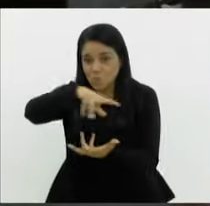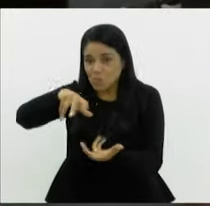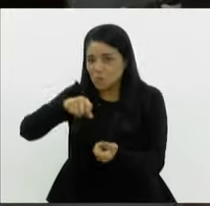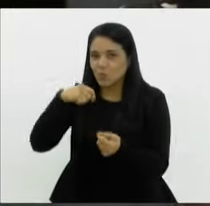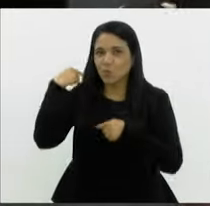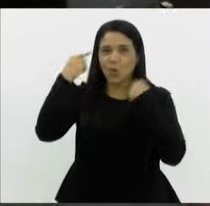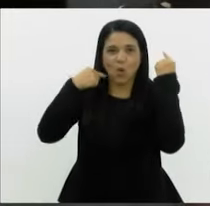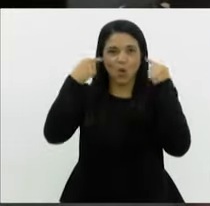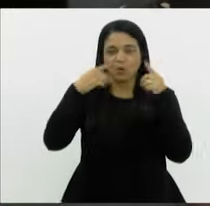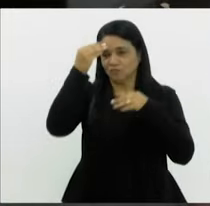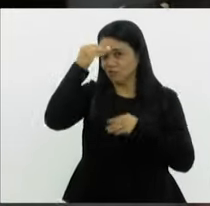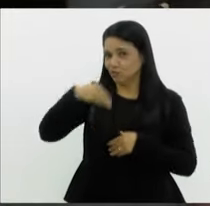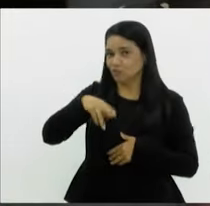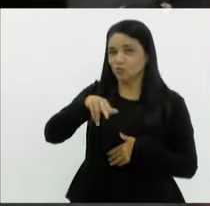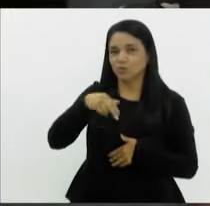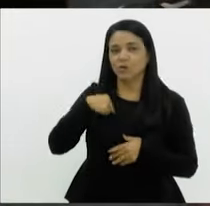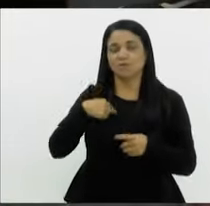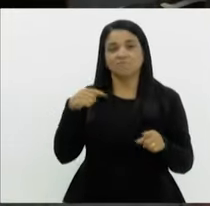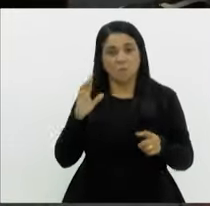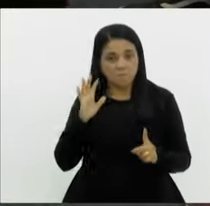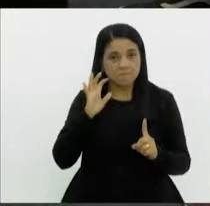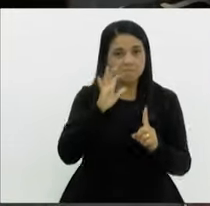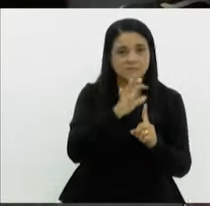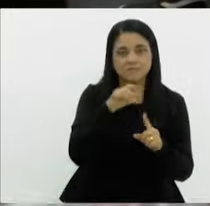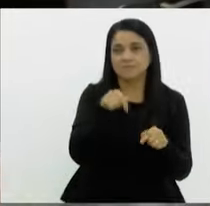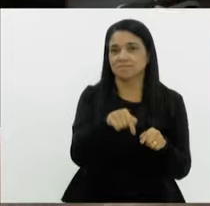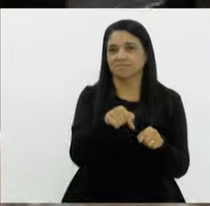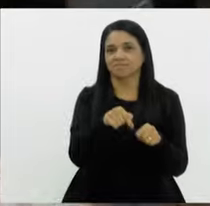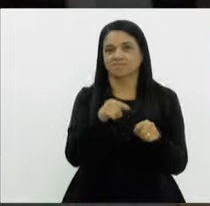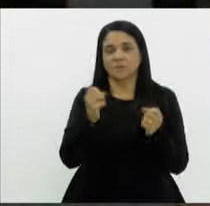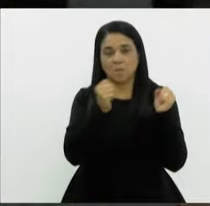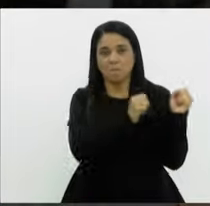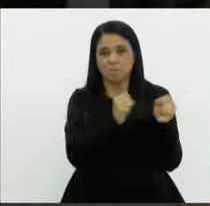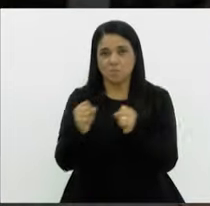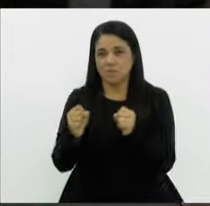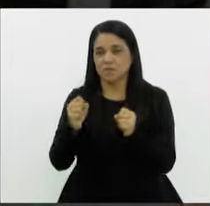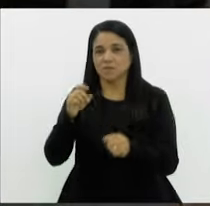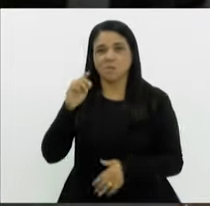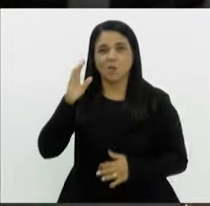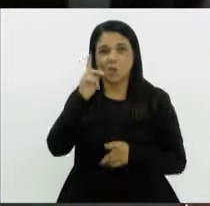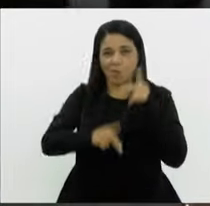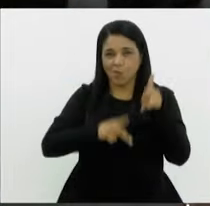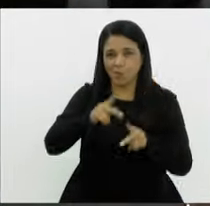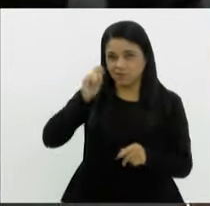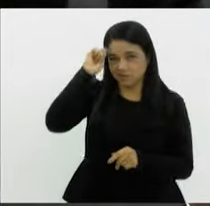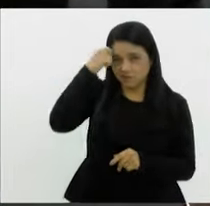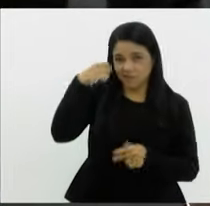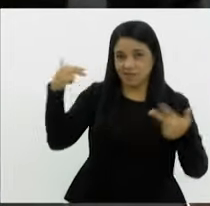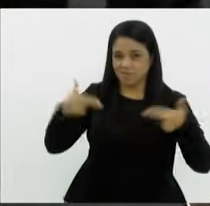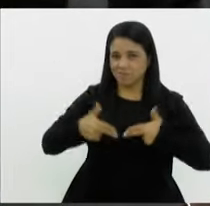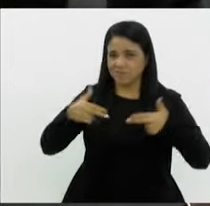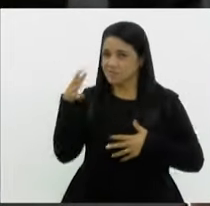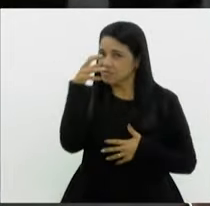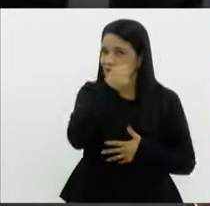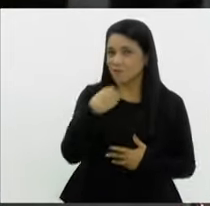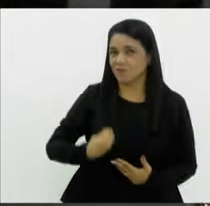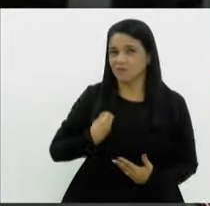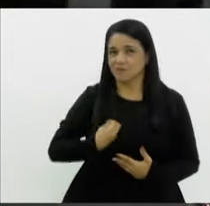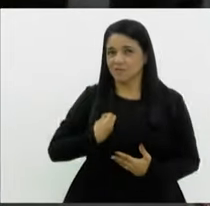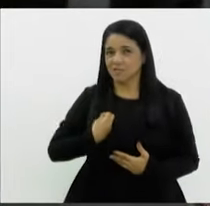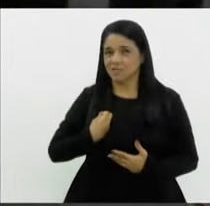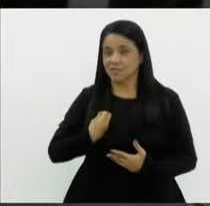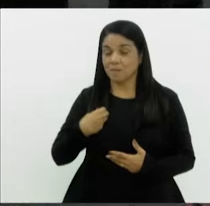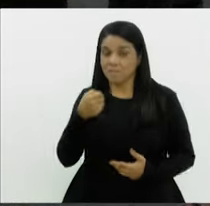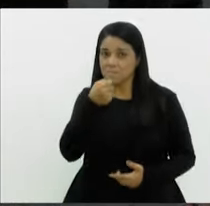cima, contra governos genocidas, poder para o povo preto, o hip-hop salva vidas. Armada com